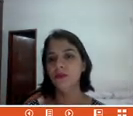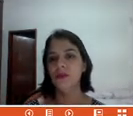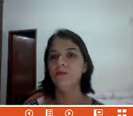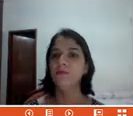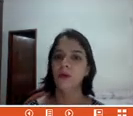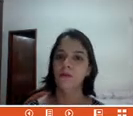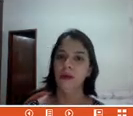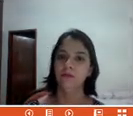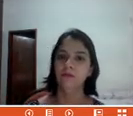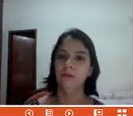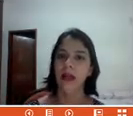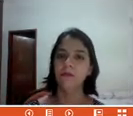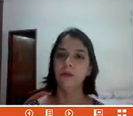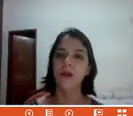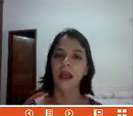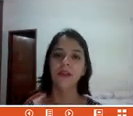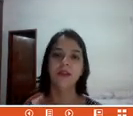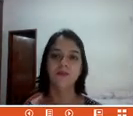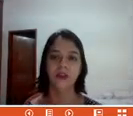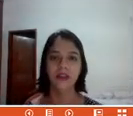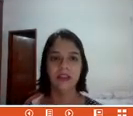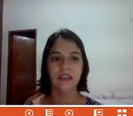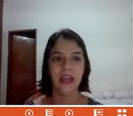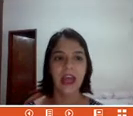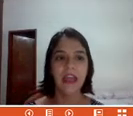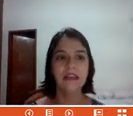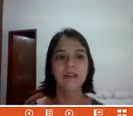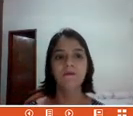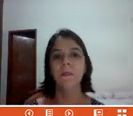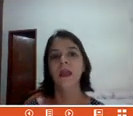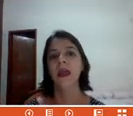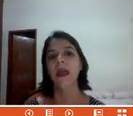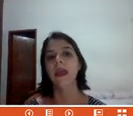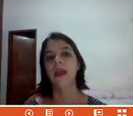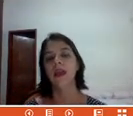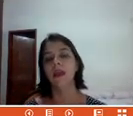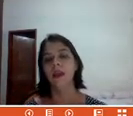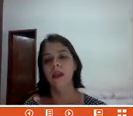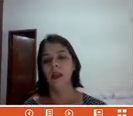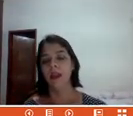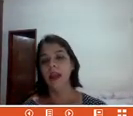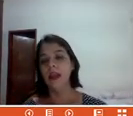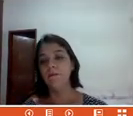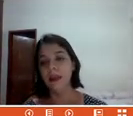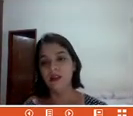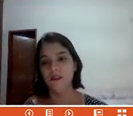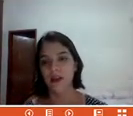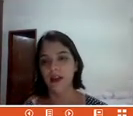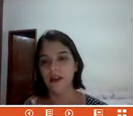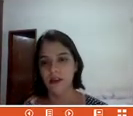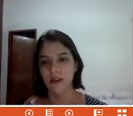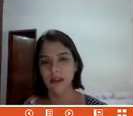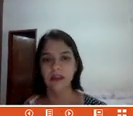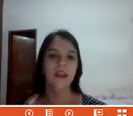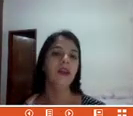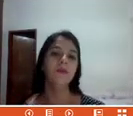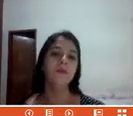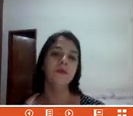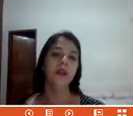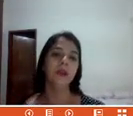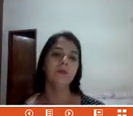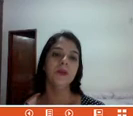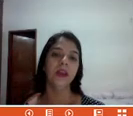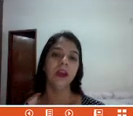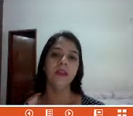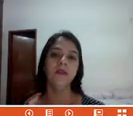uma estrutura própria, tá? Porque ela transmite as ideias, e ela é bem diferente da nossa língua,